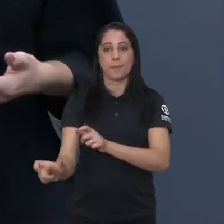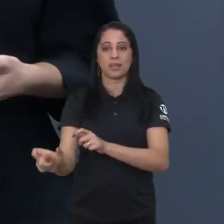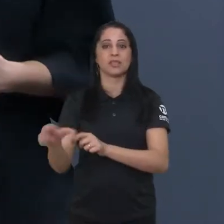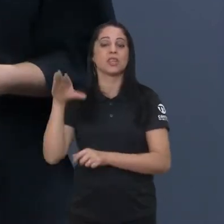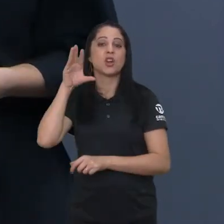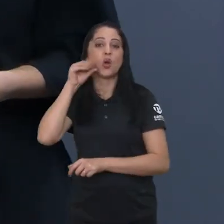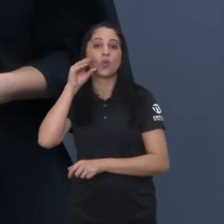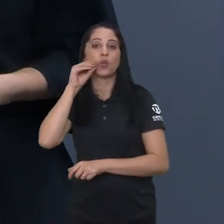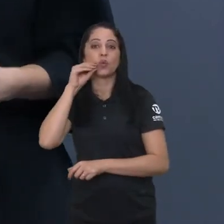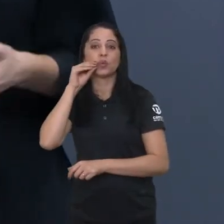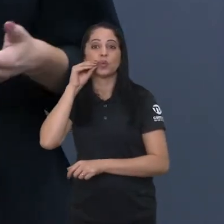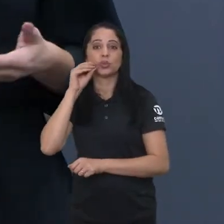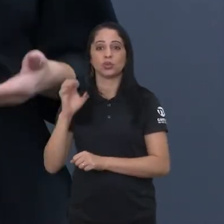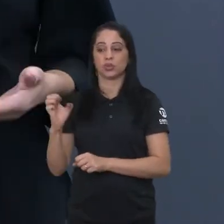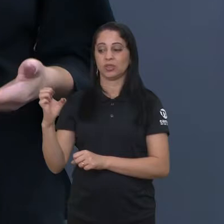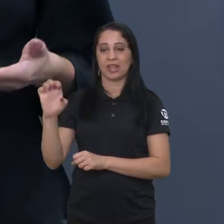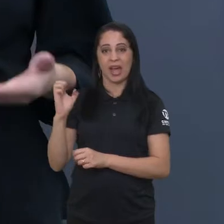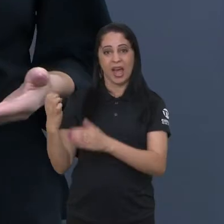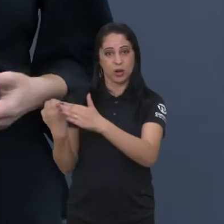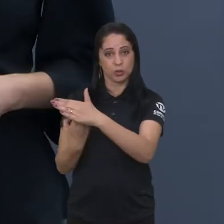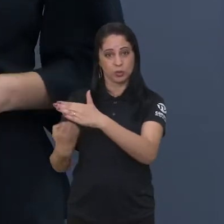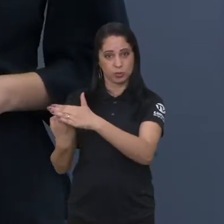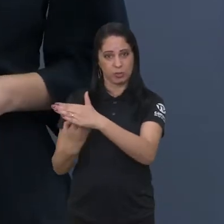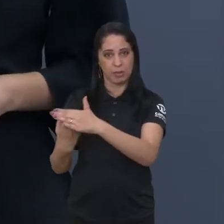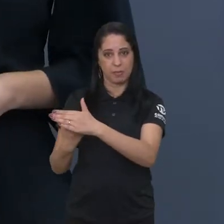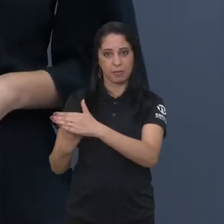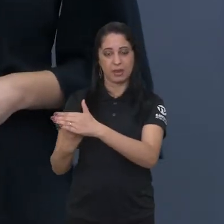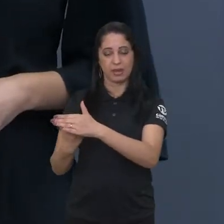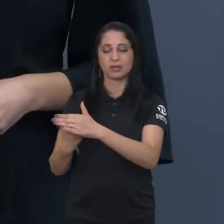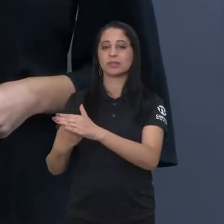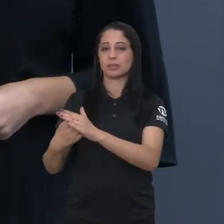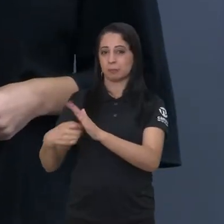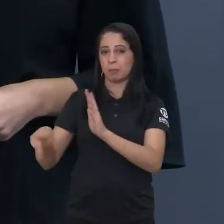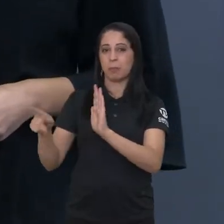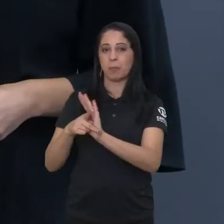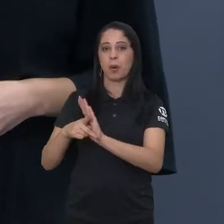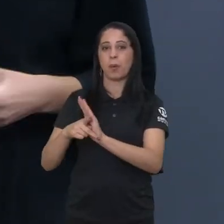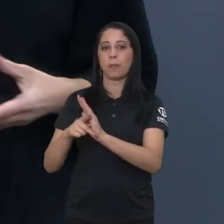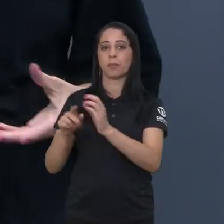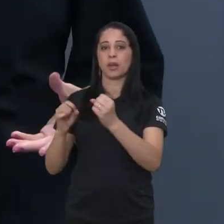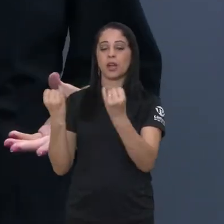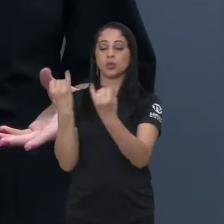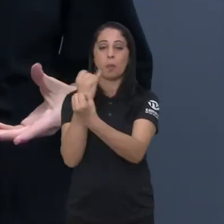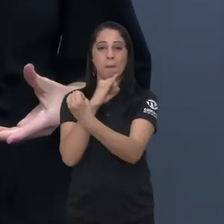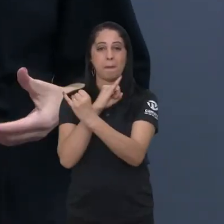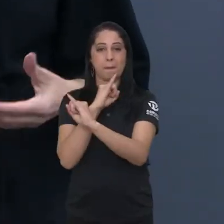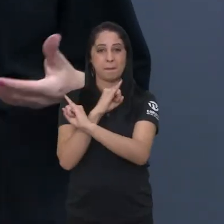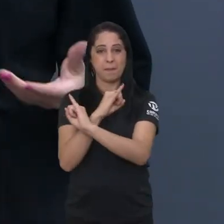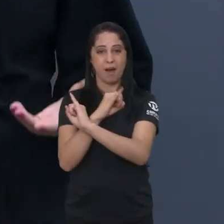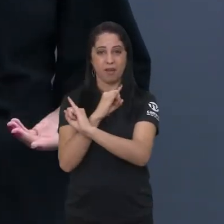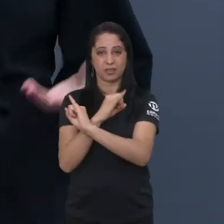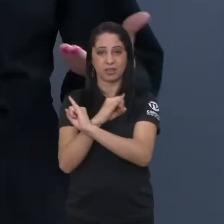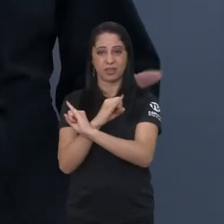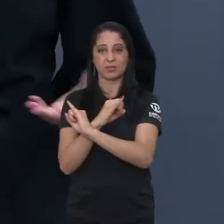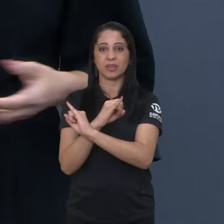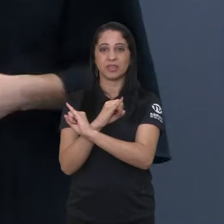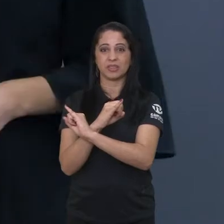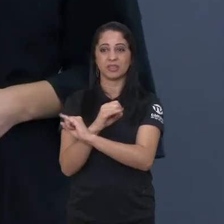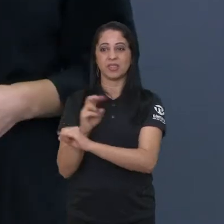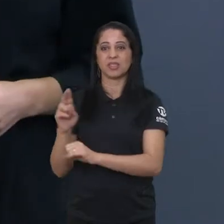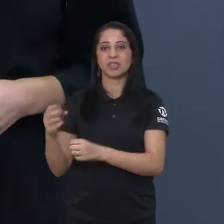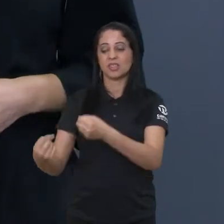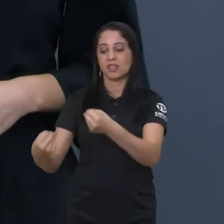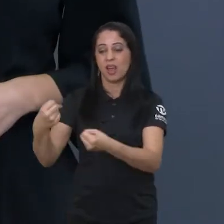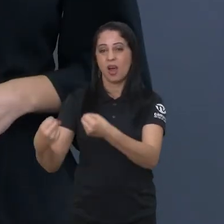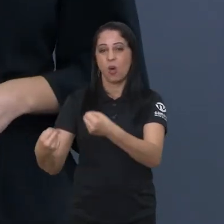funcionário terceirizado de uma escola do Jardim das Indústrias estaria usando o horário do expediente para lavar o carro de dentro da